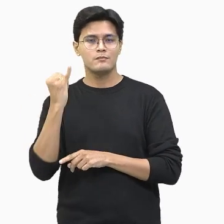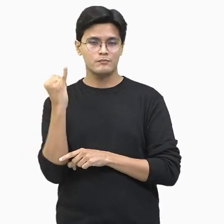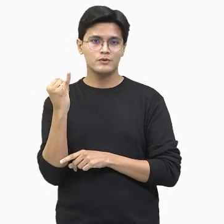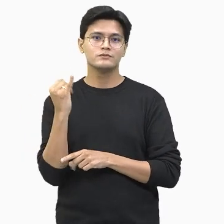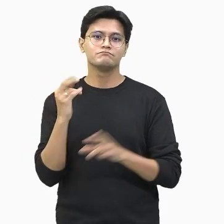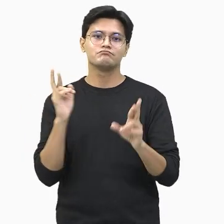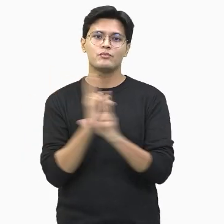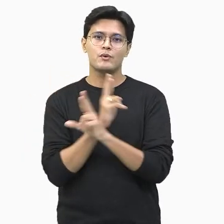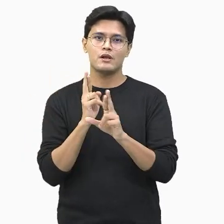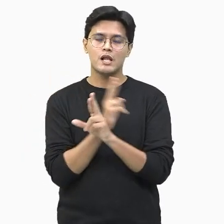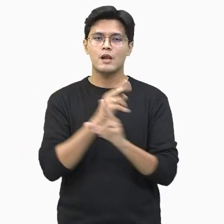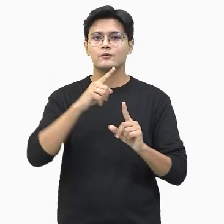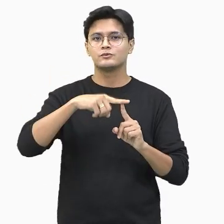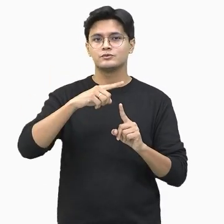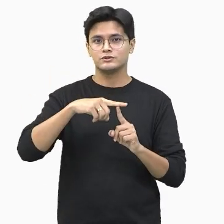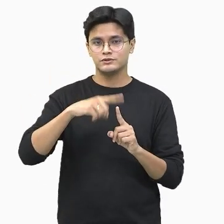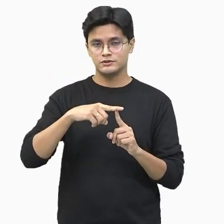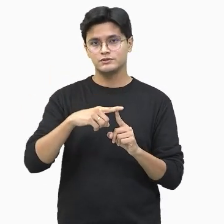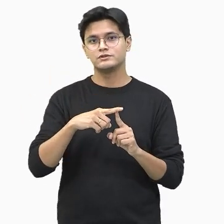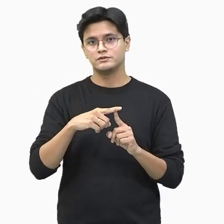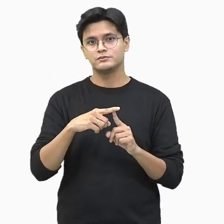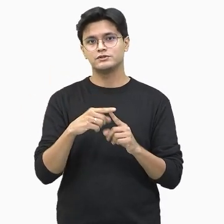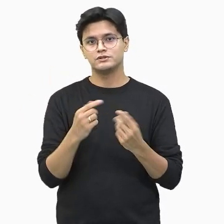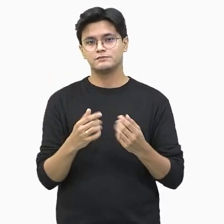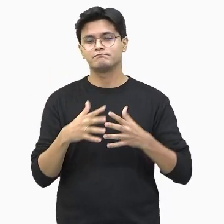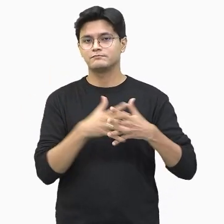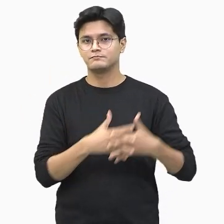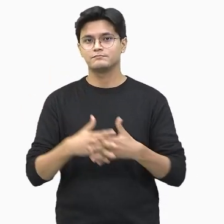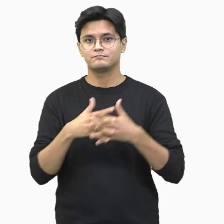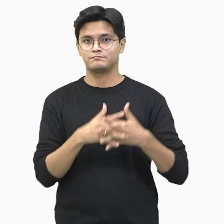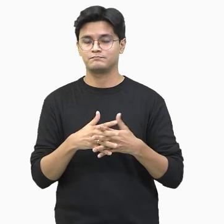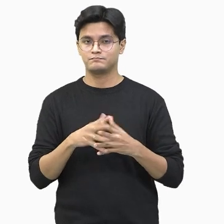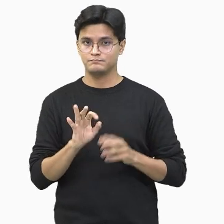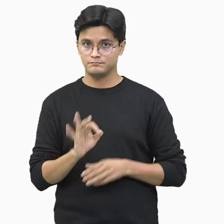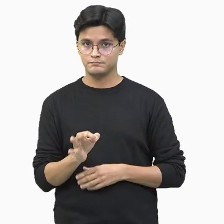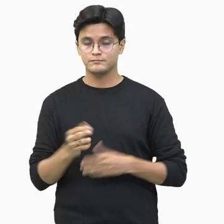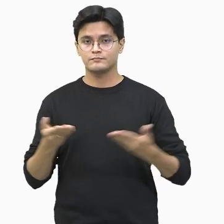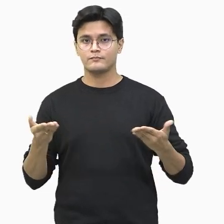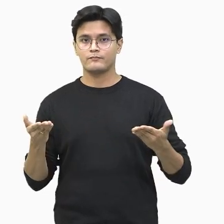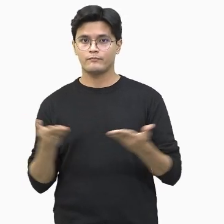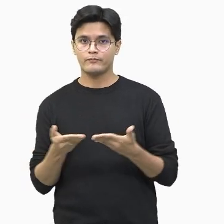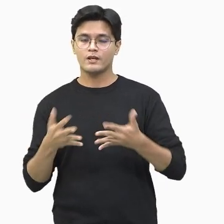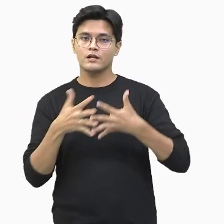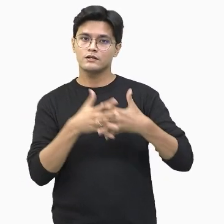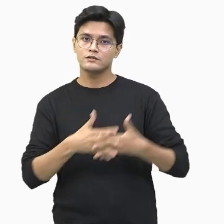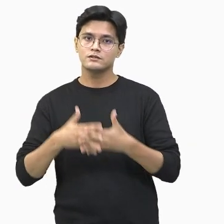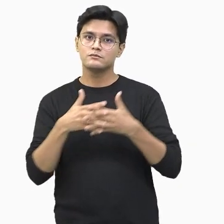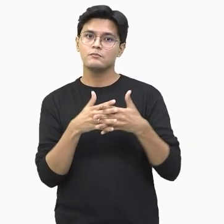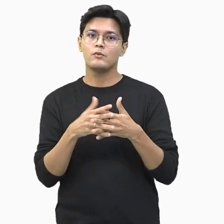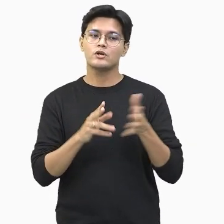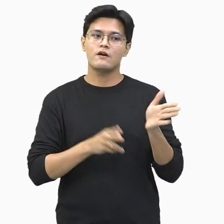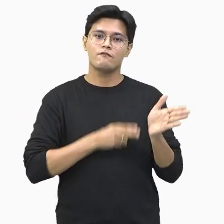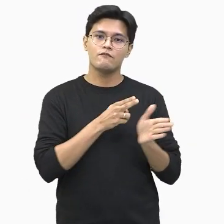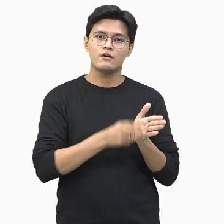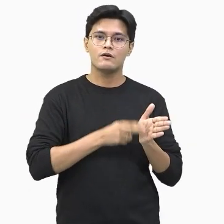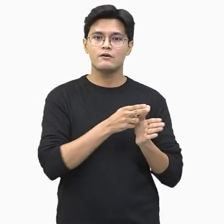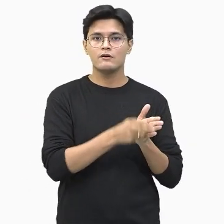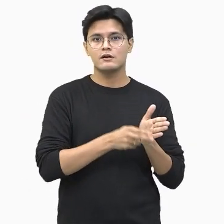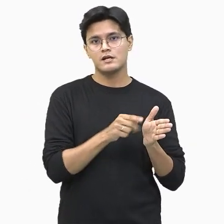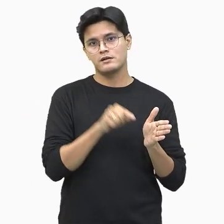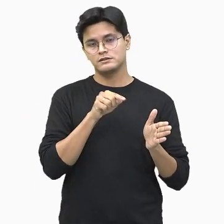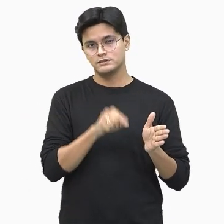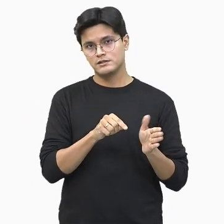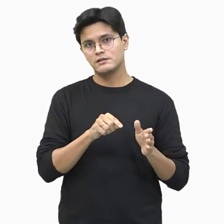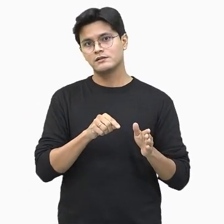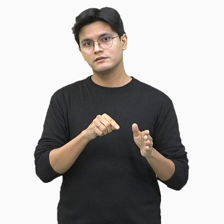a esse tipo de transporte certo vamos agora ao transporte Ferroviário ele já vai ser um pouco